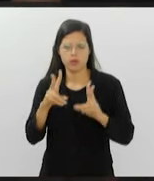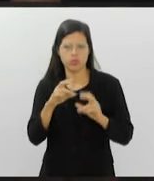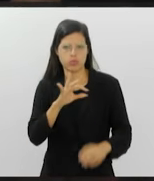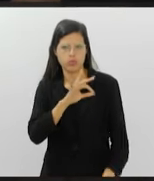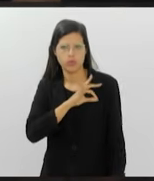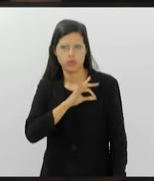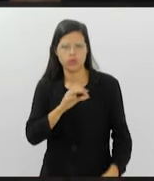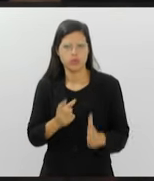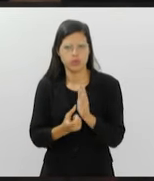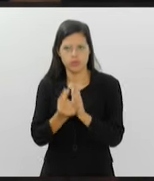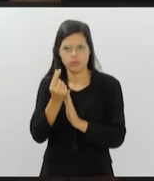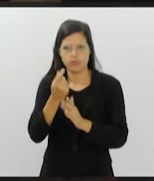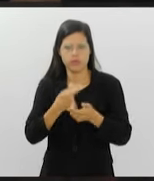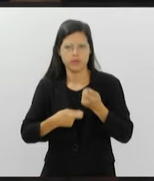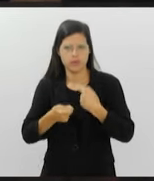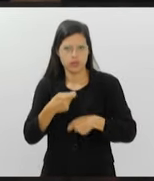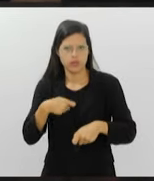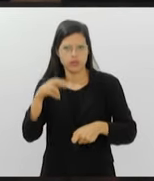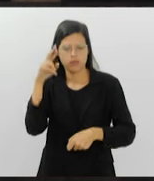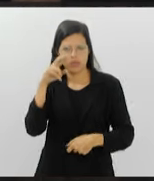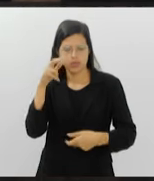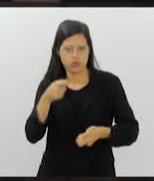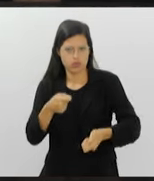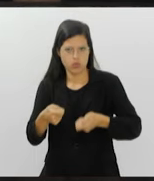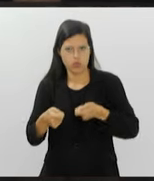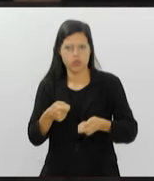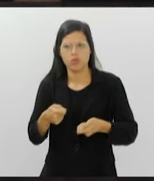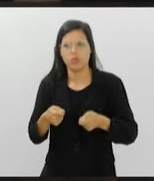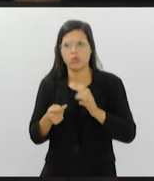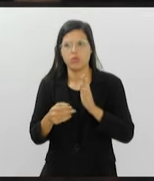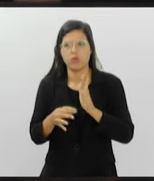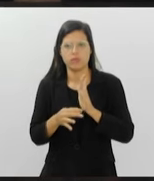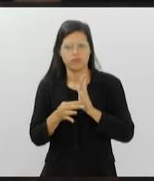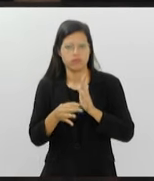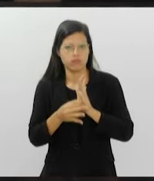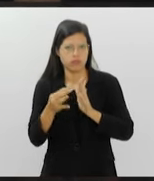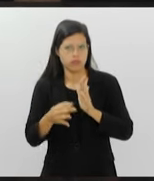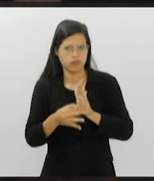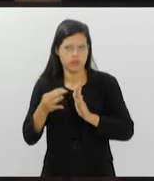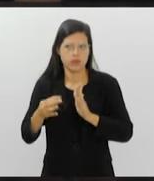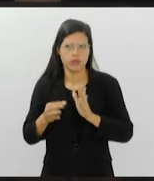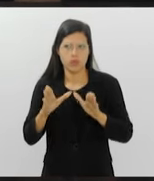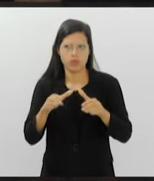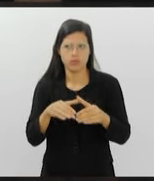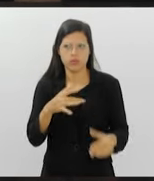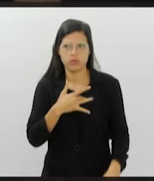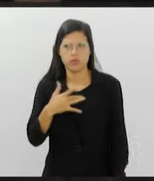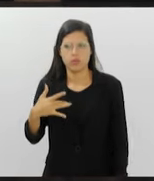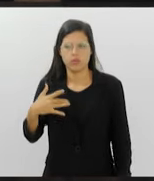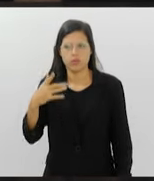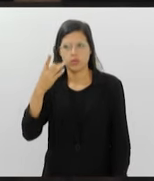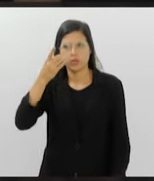Finanças, Fiscalização Financeira e Controle. Para emitir parecer pela Comissão de Saúde, deputado Felipe Poubel.